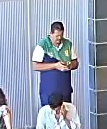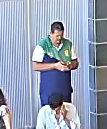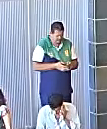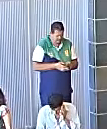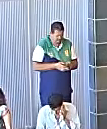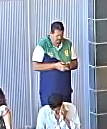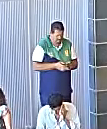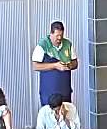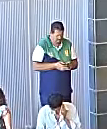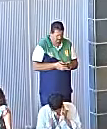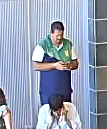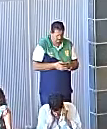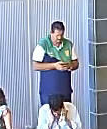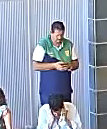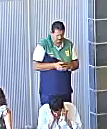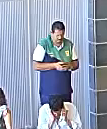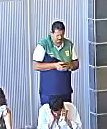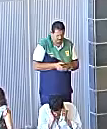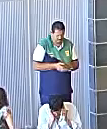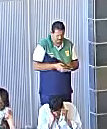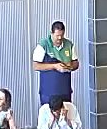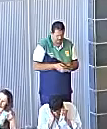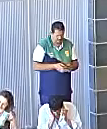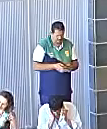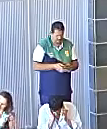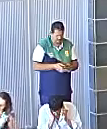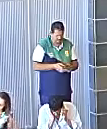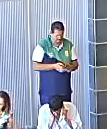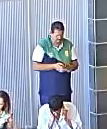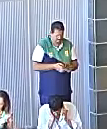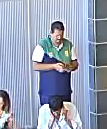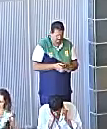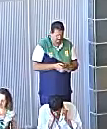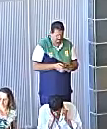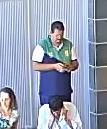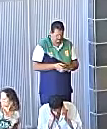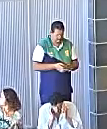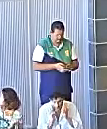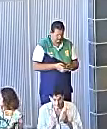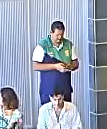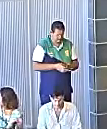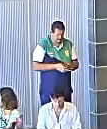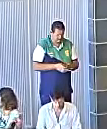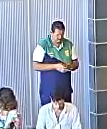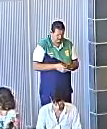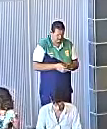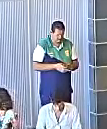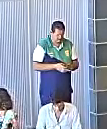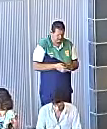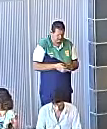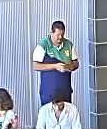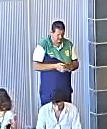final da plenária em respeito a vocês Muito obrigado